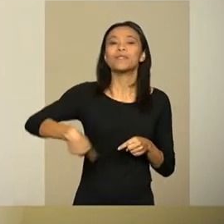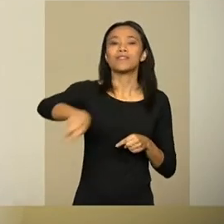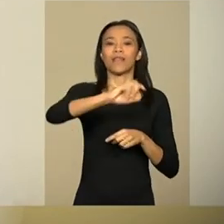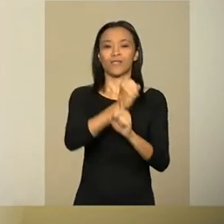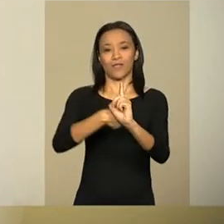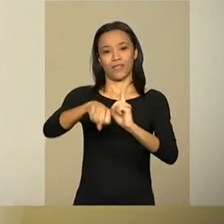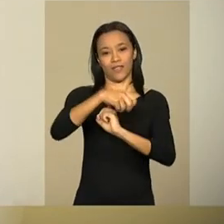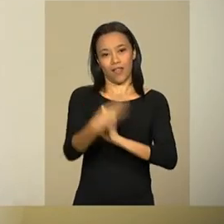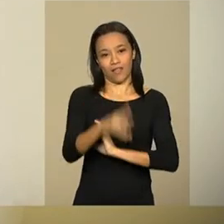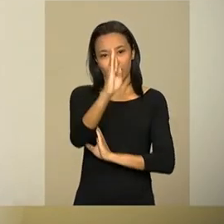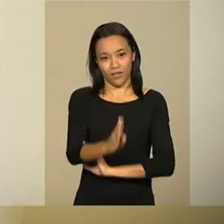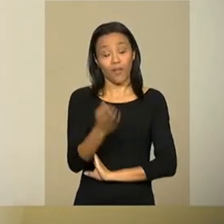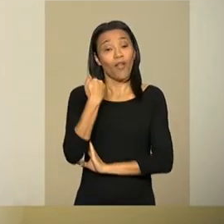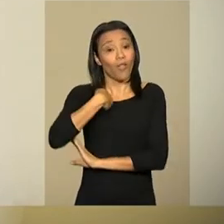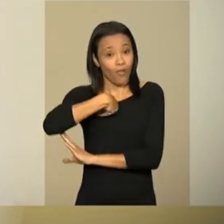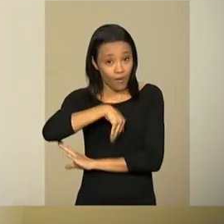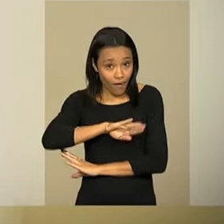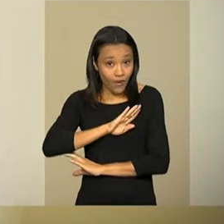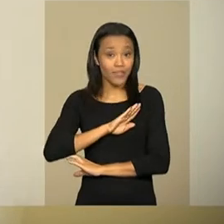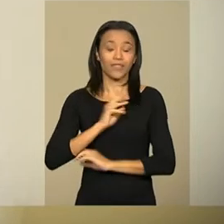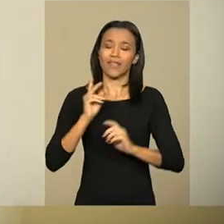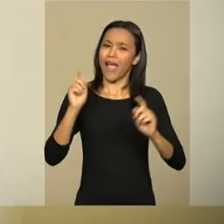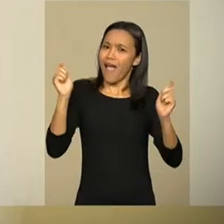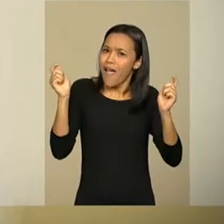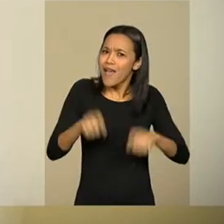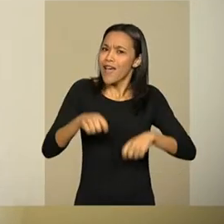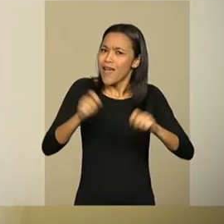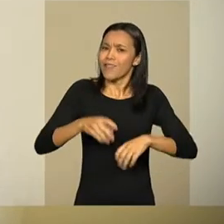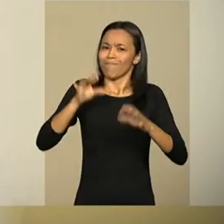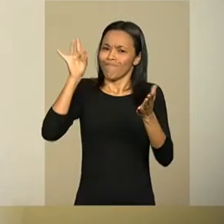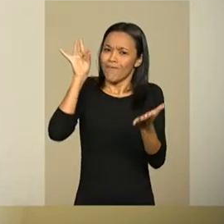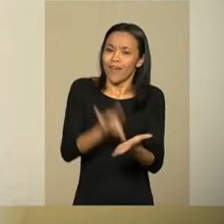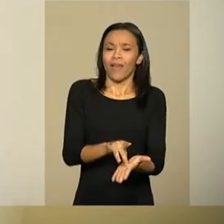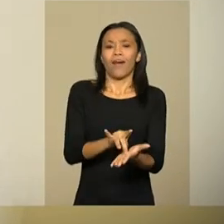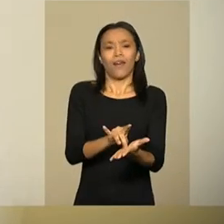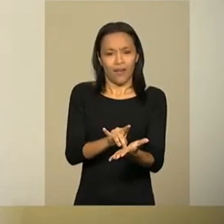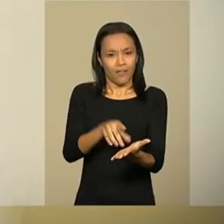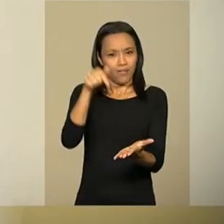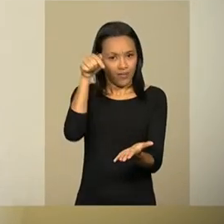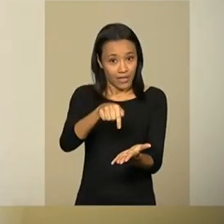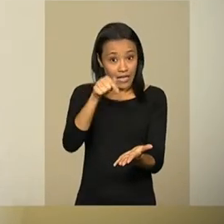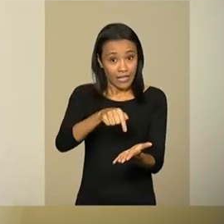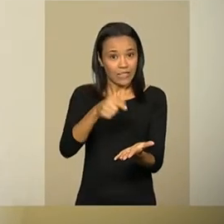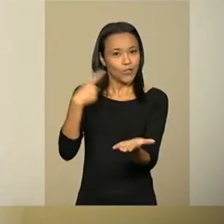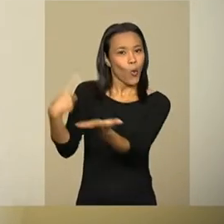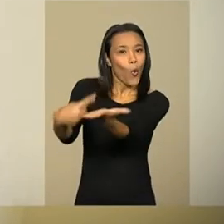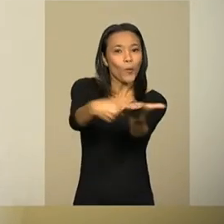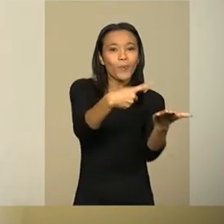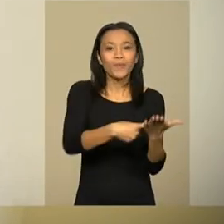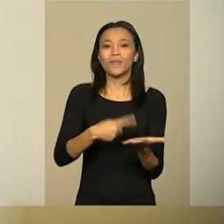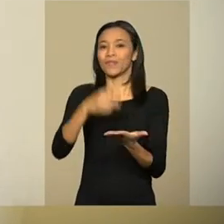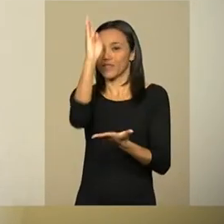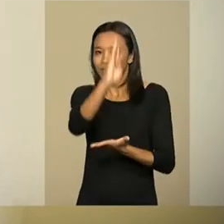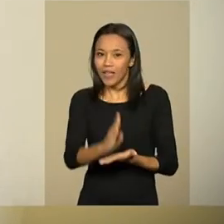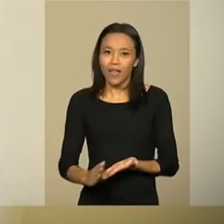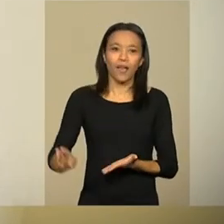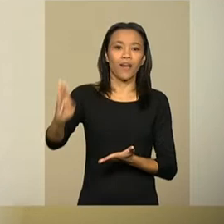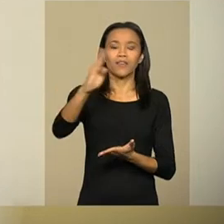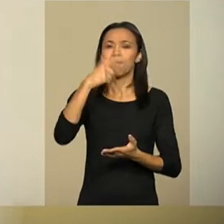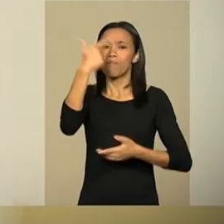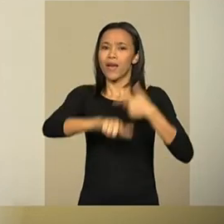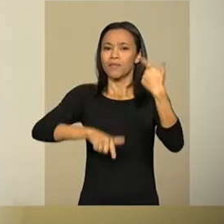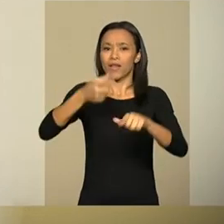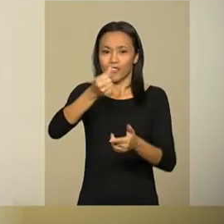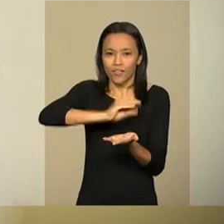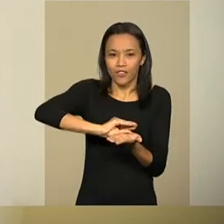brasileira estamos tornando efetivos tornando realidades pactos nacionais por mais recursos